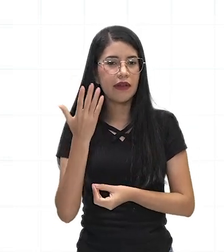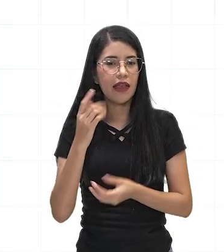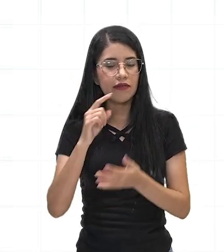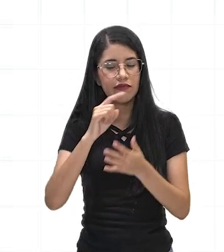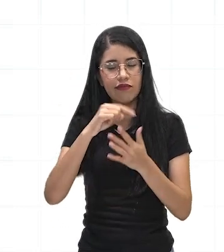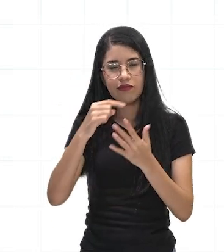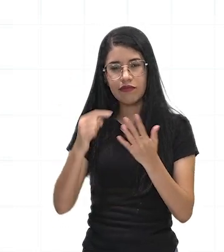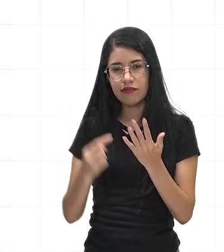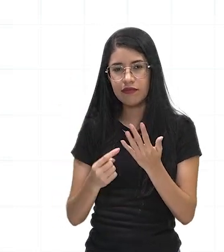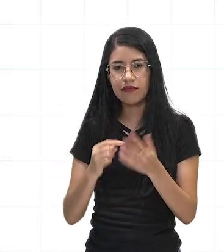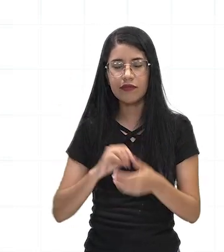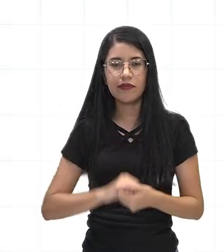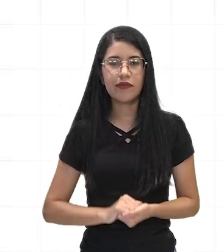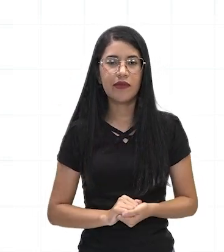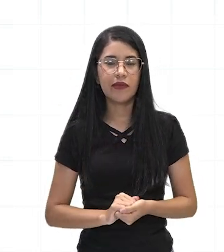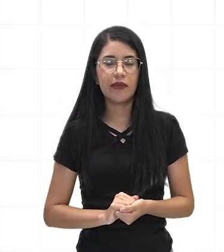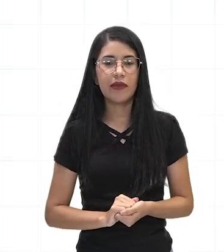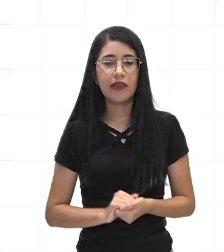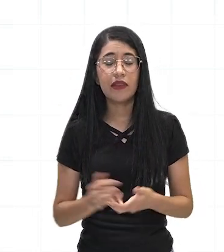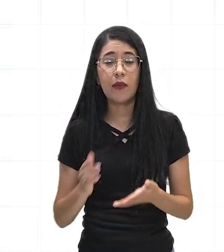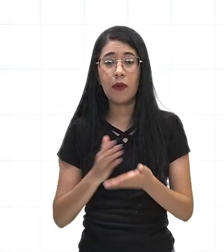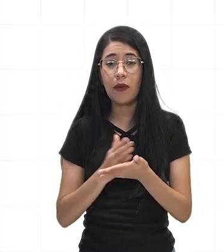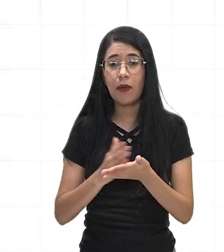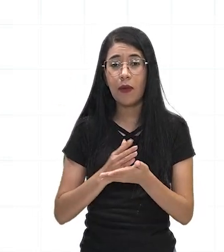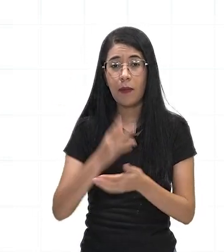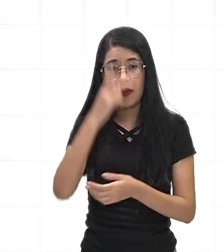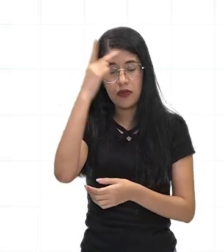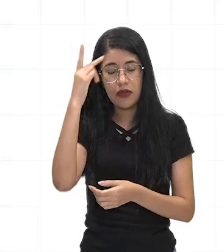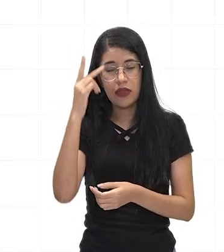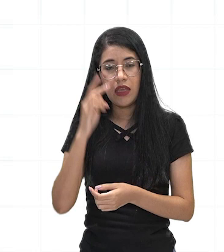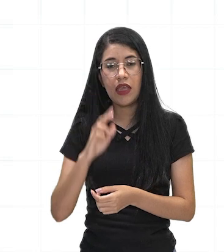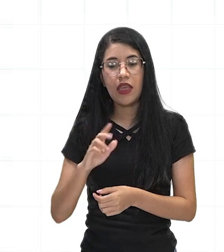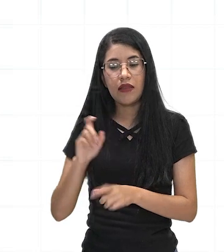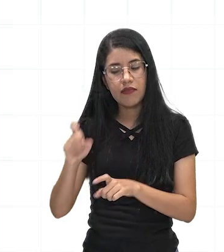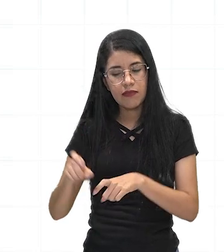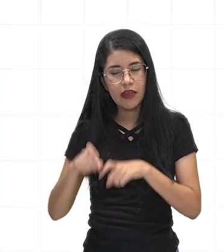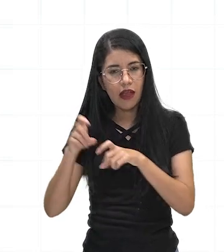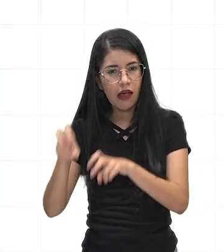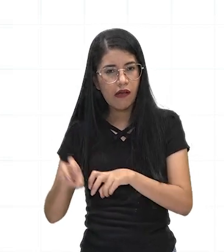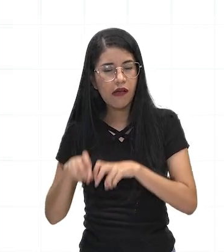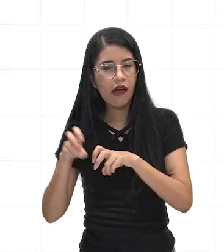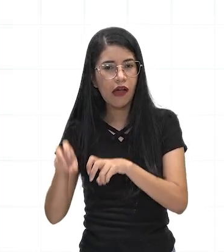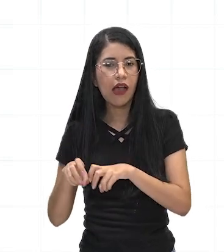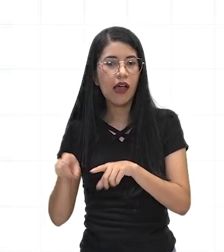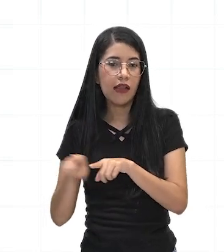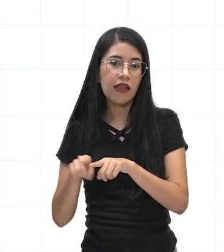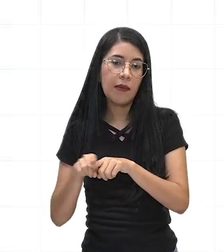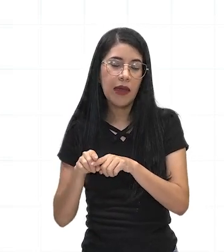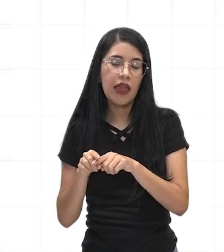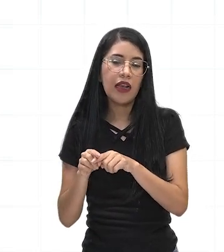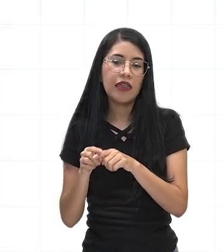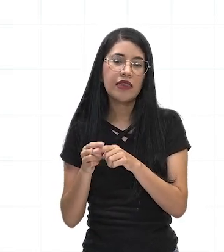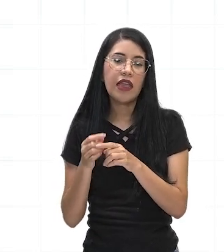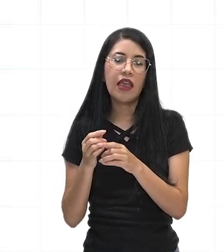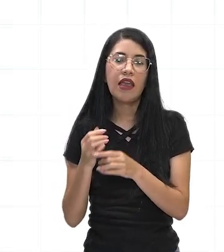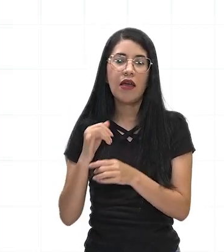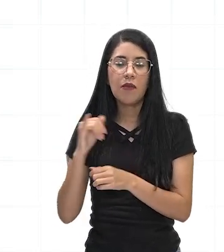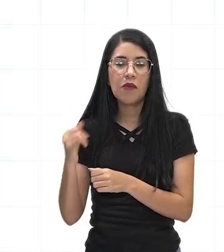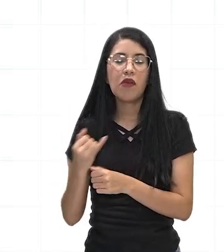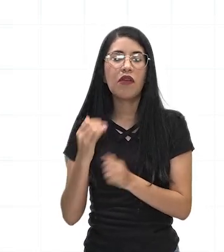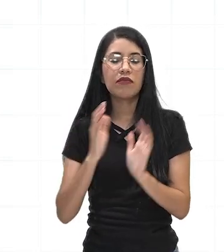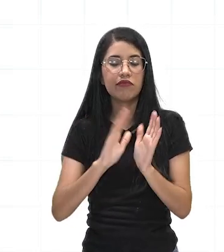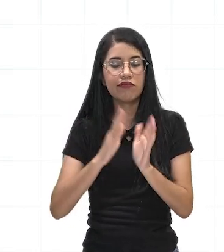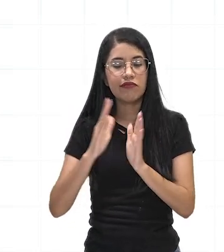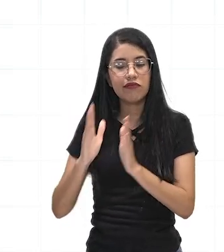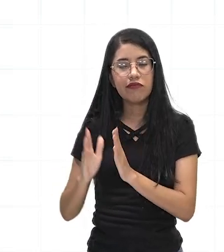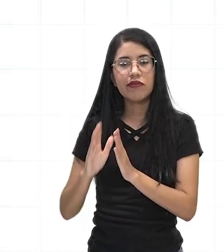como a gente pôde observar. Muitas pessoas que vivem ali do plantio, né, da agricultura, por exemplo, vão se basear também pelas fases da